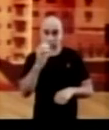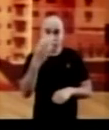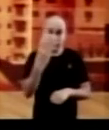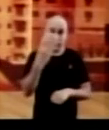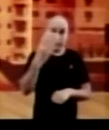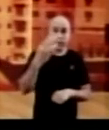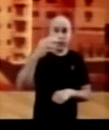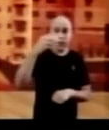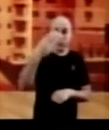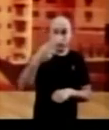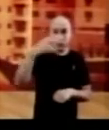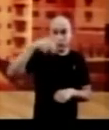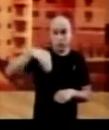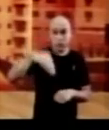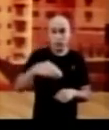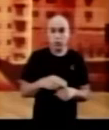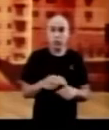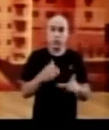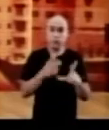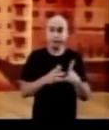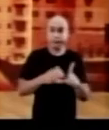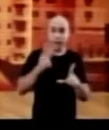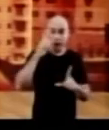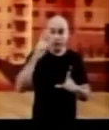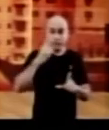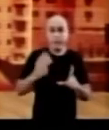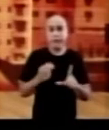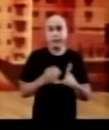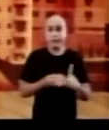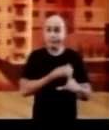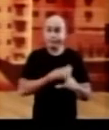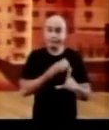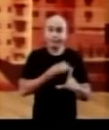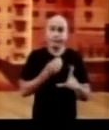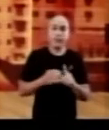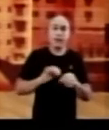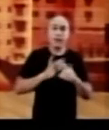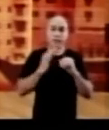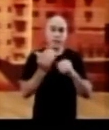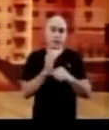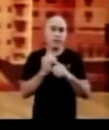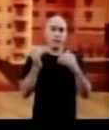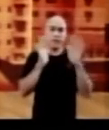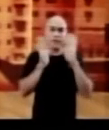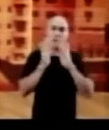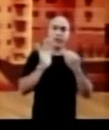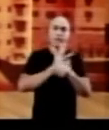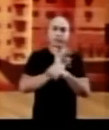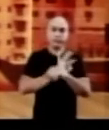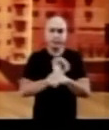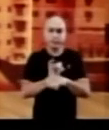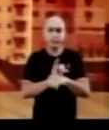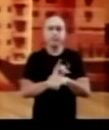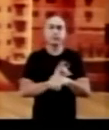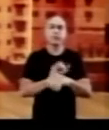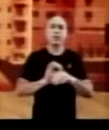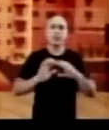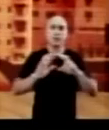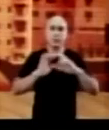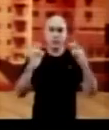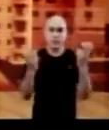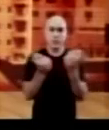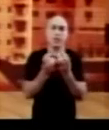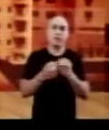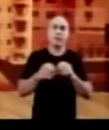32 minutos. Estamos ao vivo mais uma vez pelo Facebook, pelo YouTube, pela TV Câmara de Rio Preto e também pela